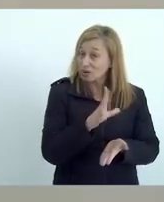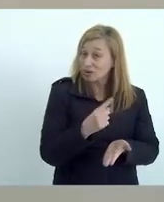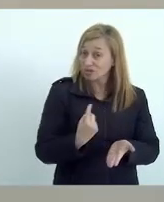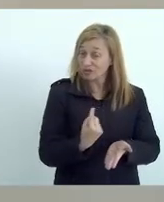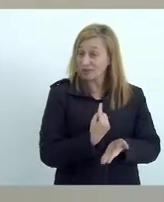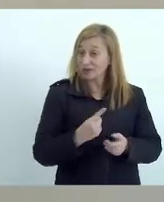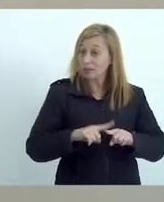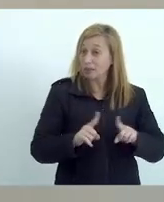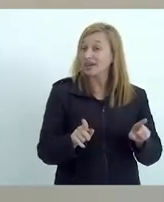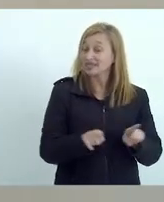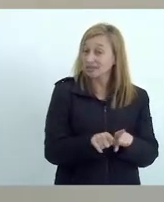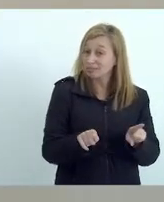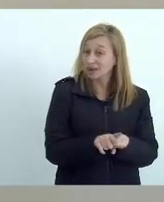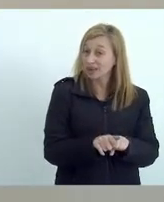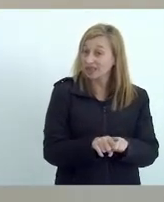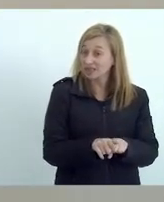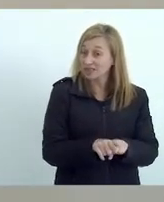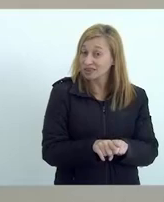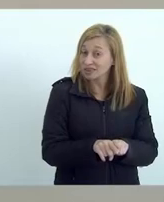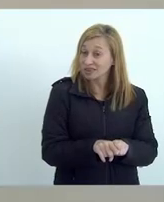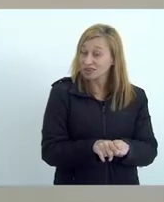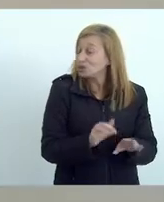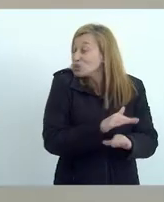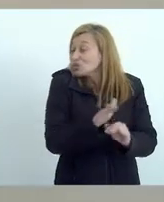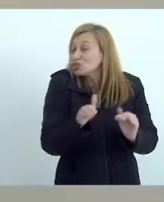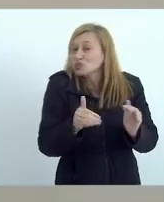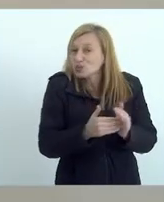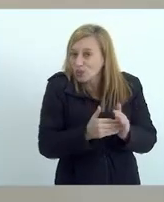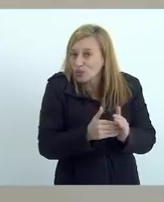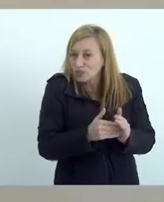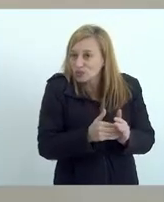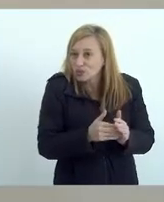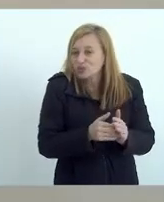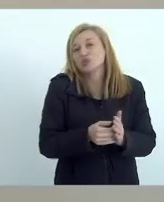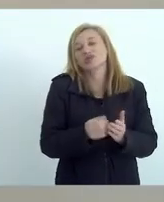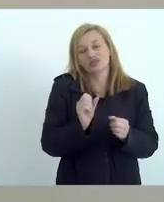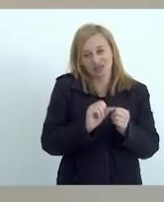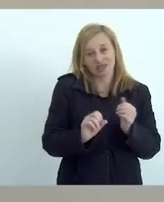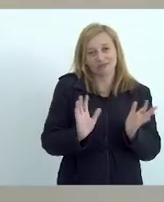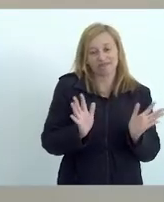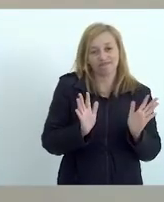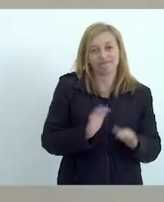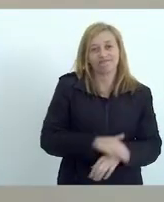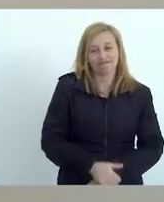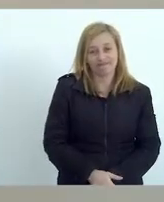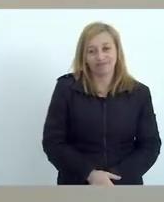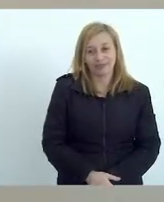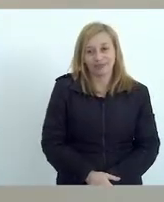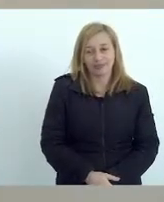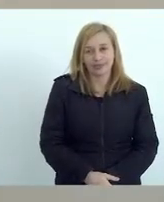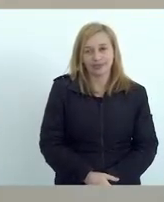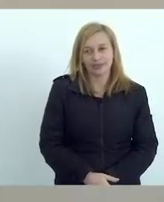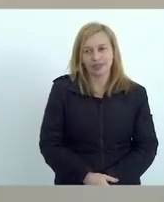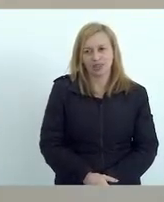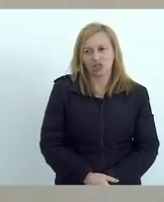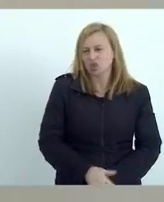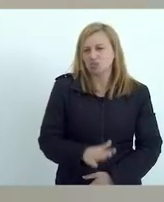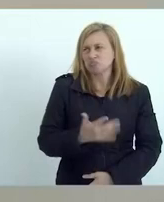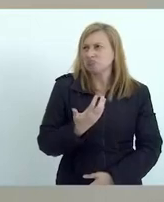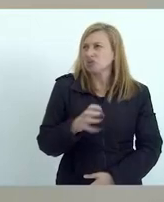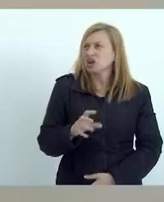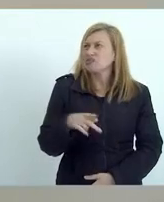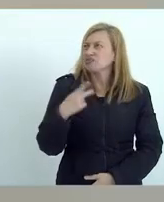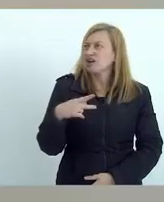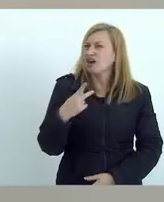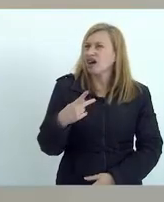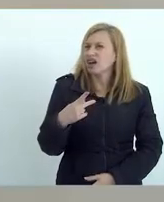só a nossa mas sim do de todos os candidatos que foram feitos Então existe não quero entrar